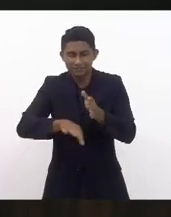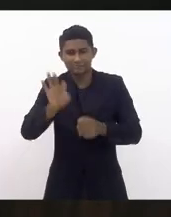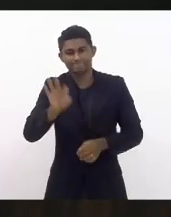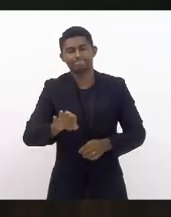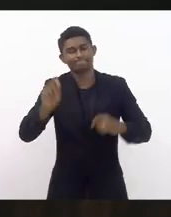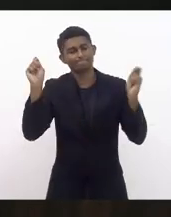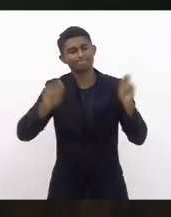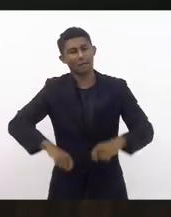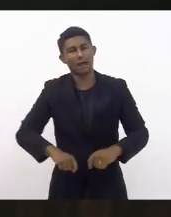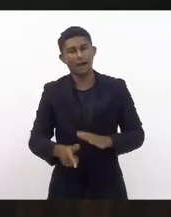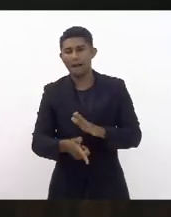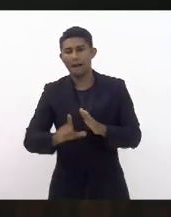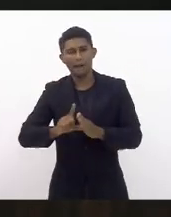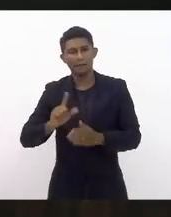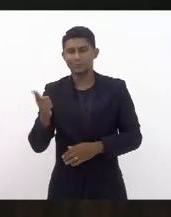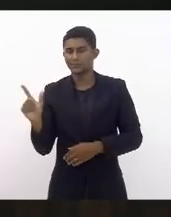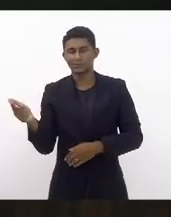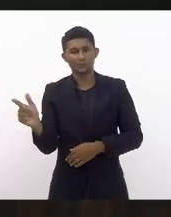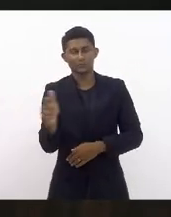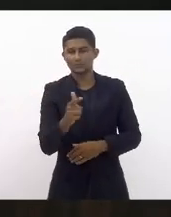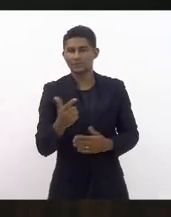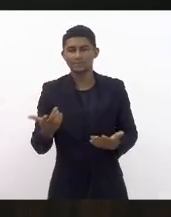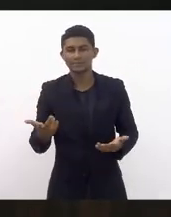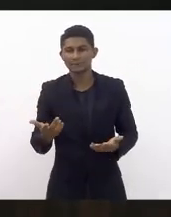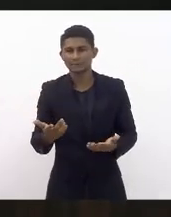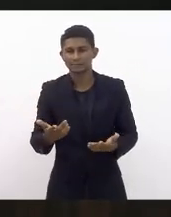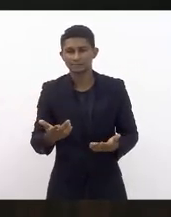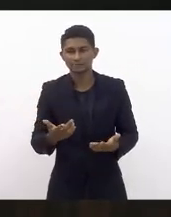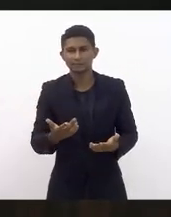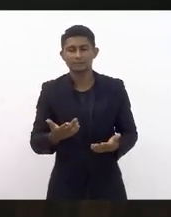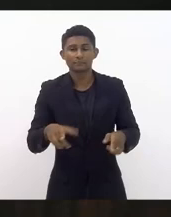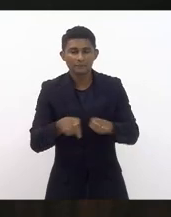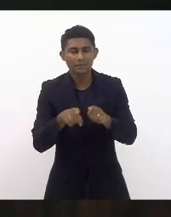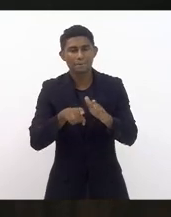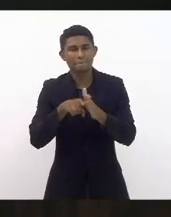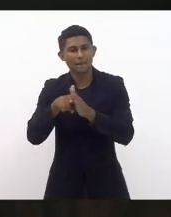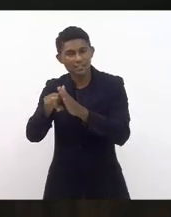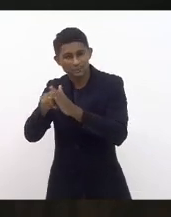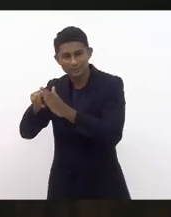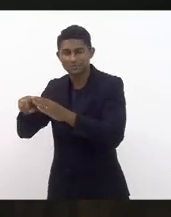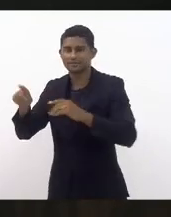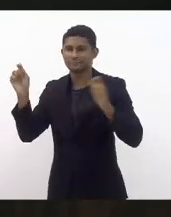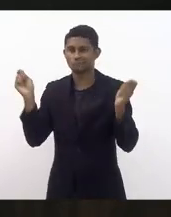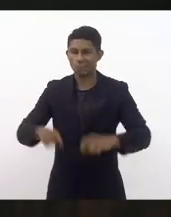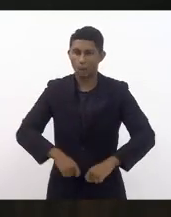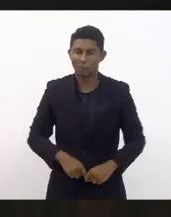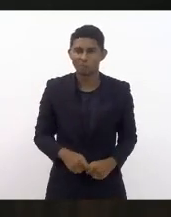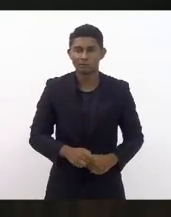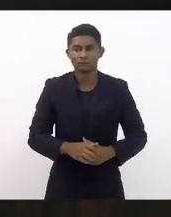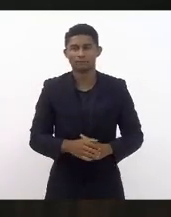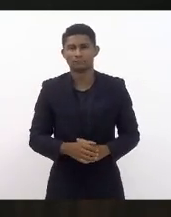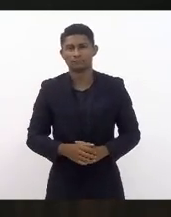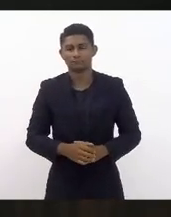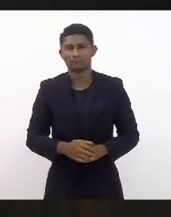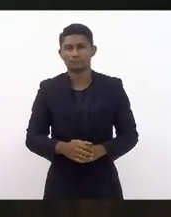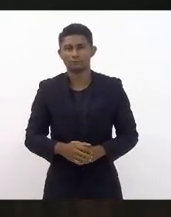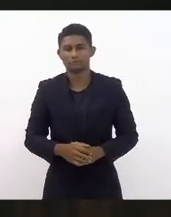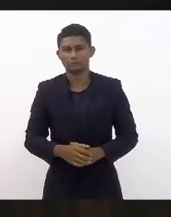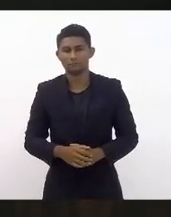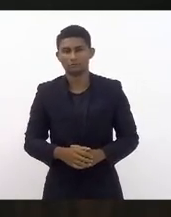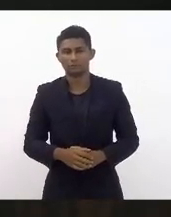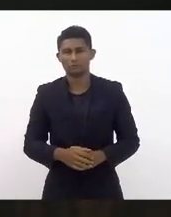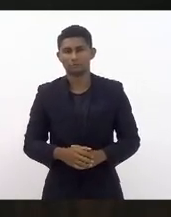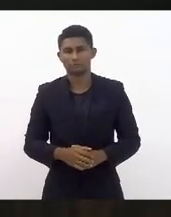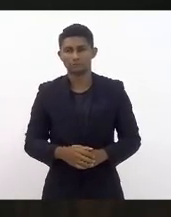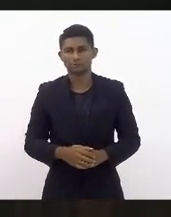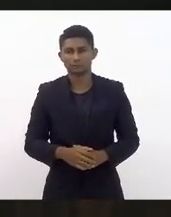poderão ter ali a garantia da pesquisa. Eles terão, Rejane, a garantia de